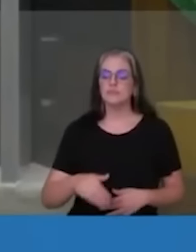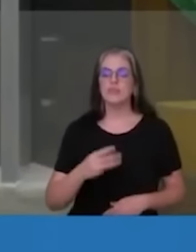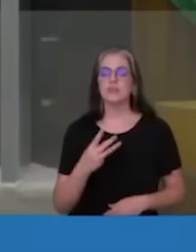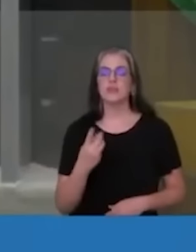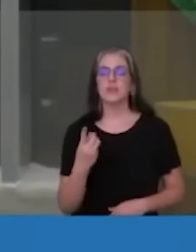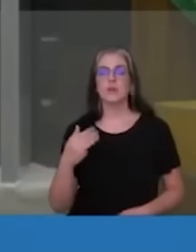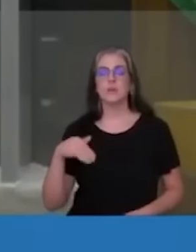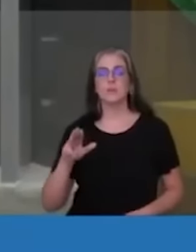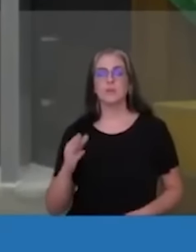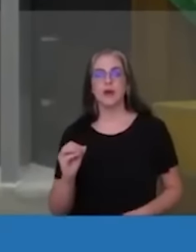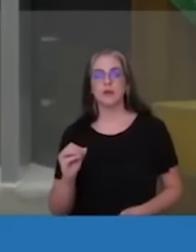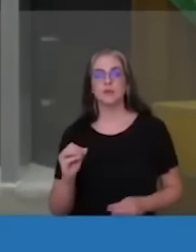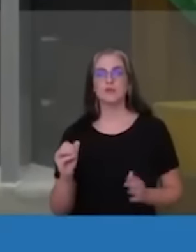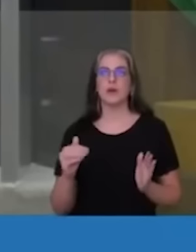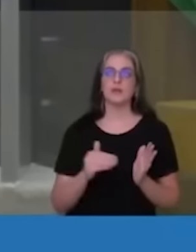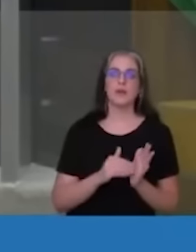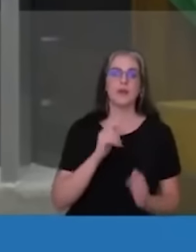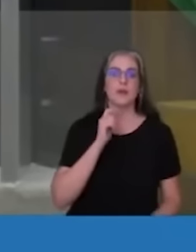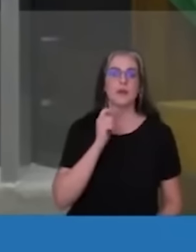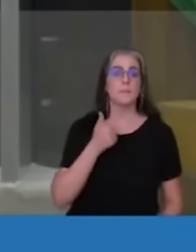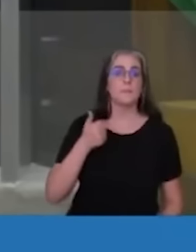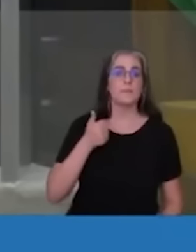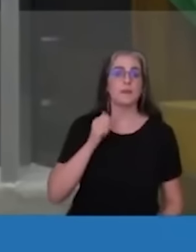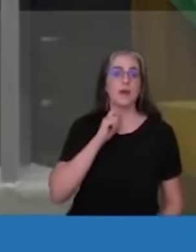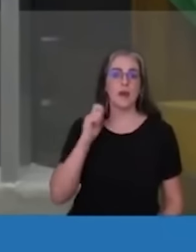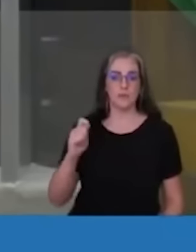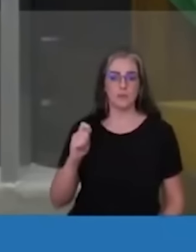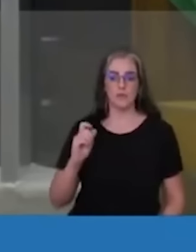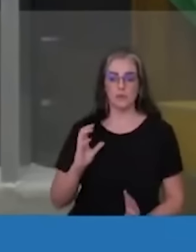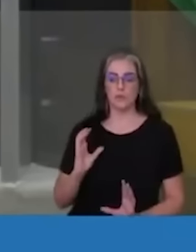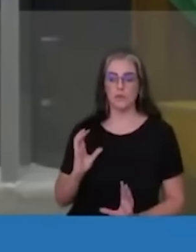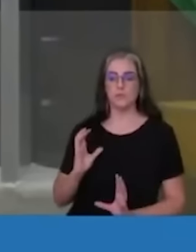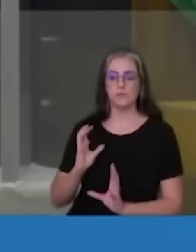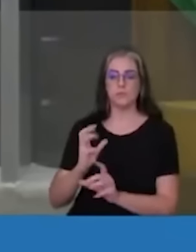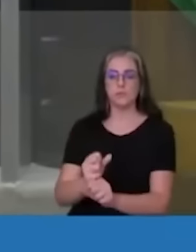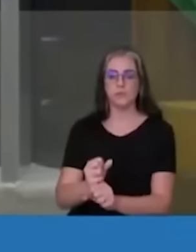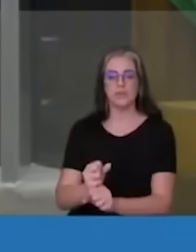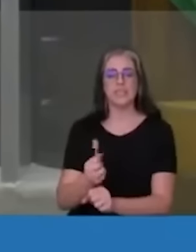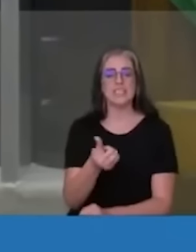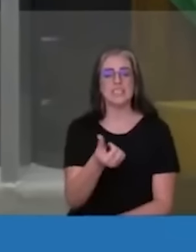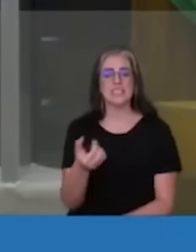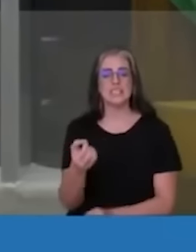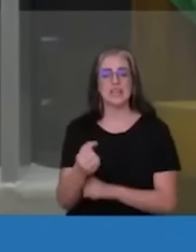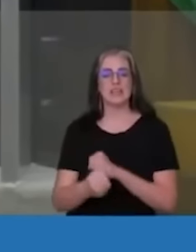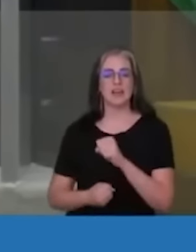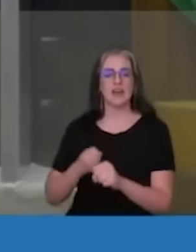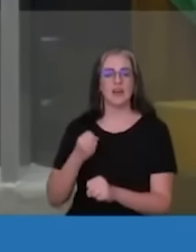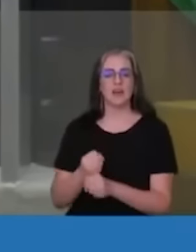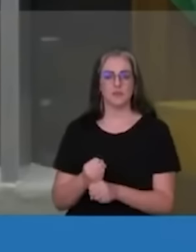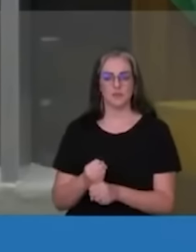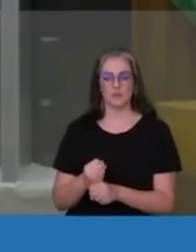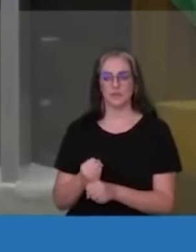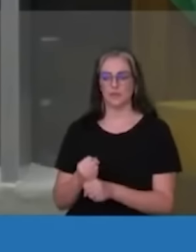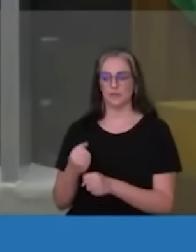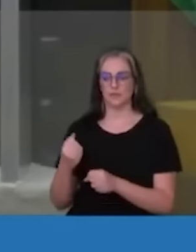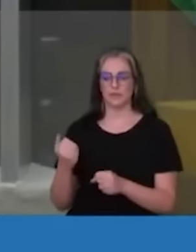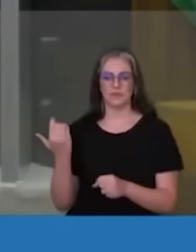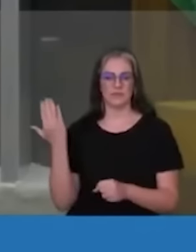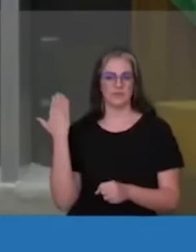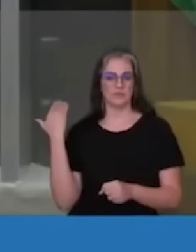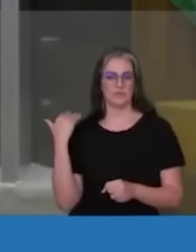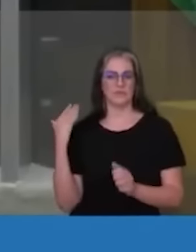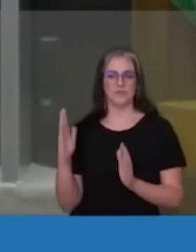Primeiro de Abril fará 60 anos de um período em que as trevas predominaram no nosso